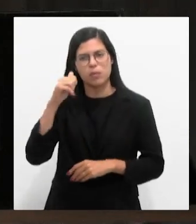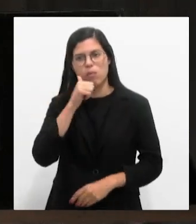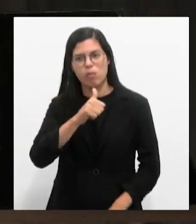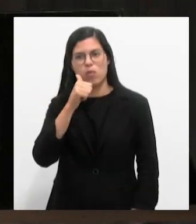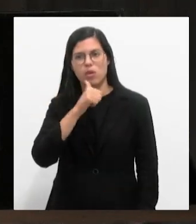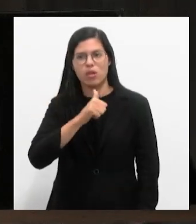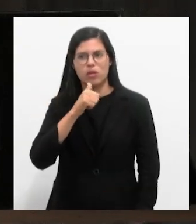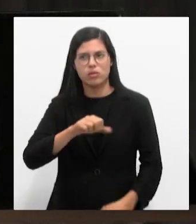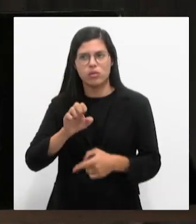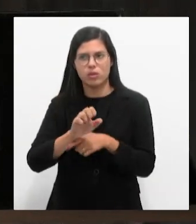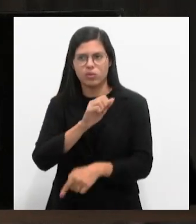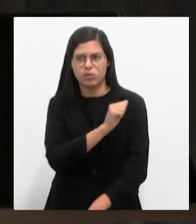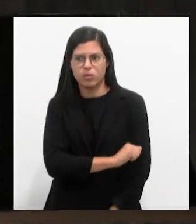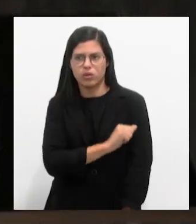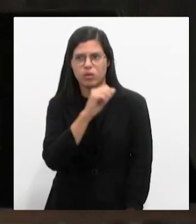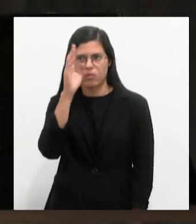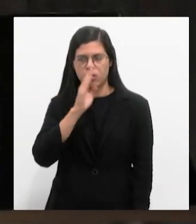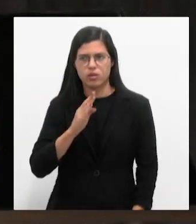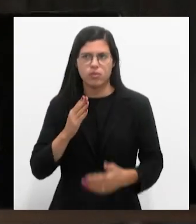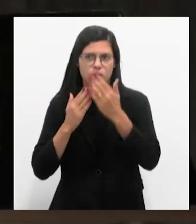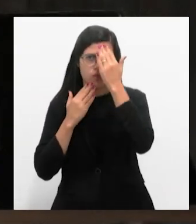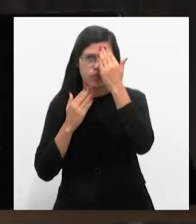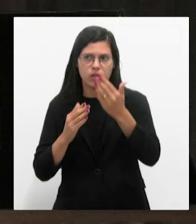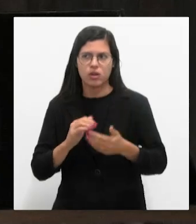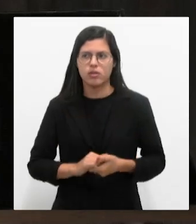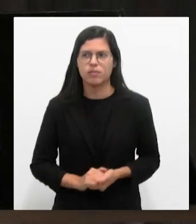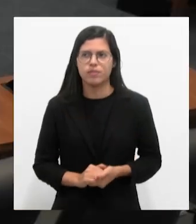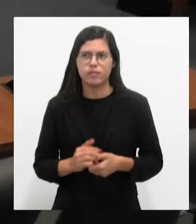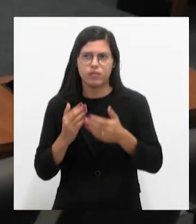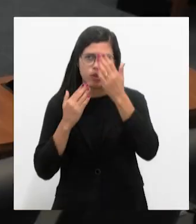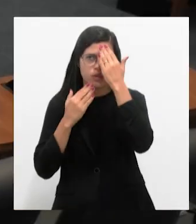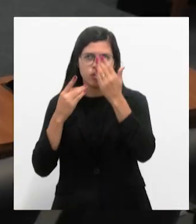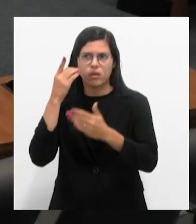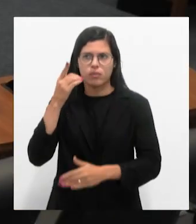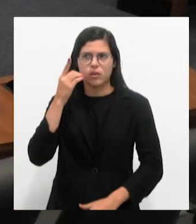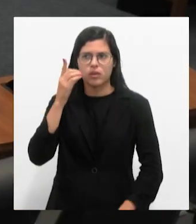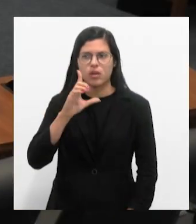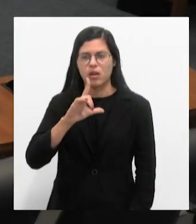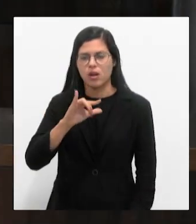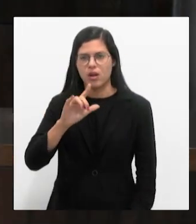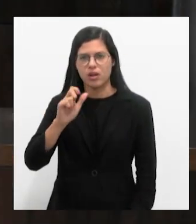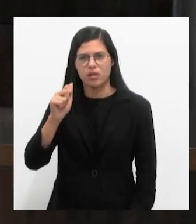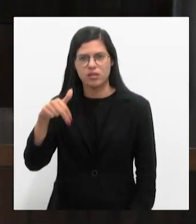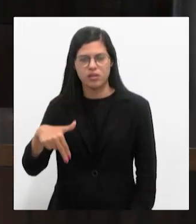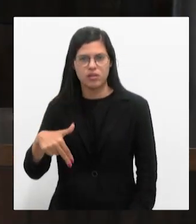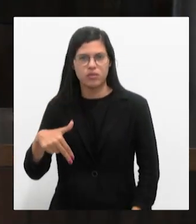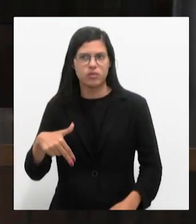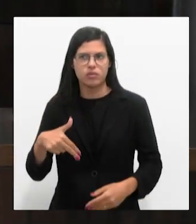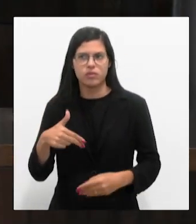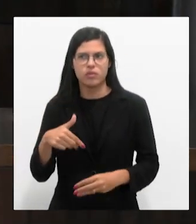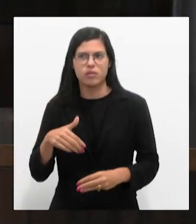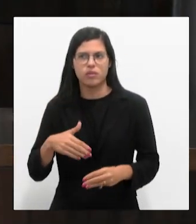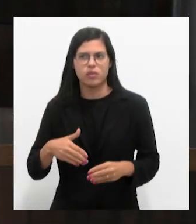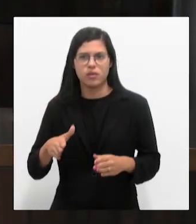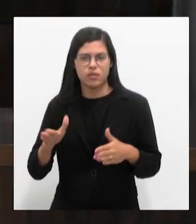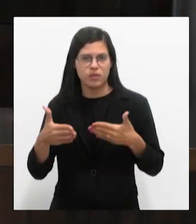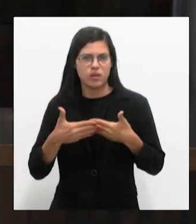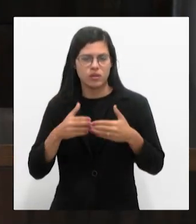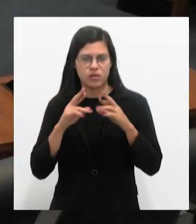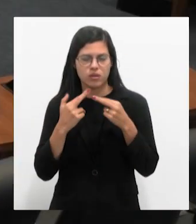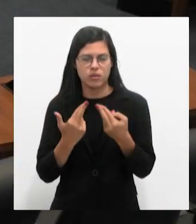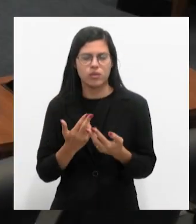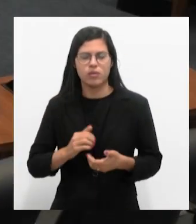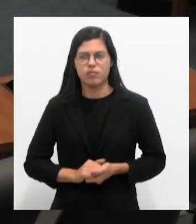mulheres no estado do Rio de Janeiro e no Brasil. Muito obrigada. Obrigado, deputada Lilian Belli. Nada mais havendo a tratar, está encerrada a sessão.